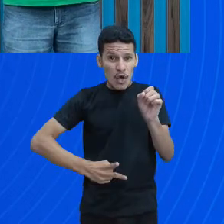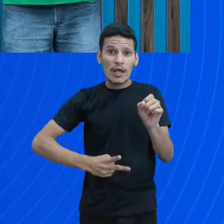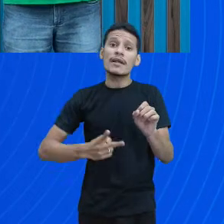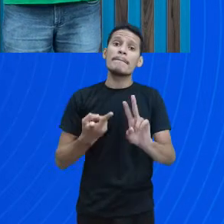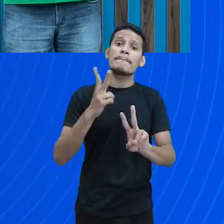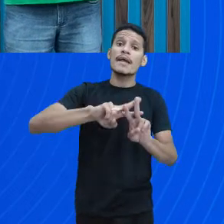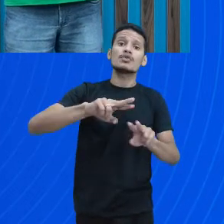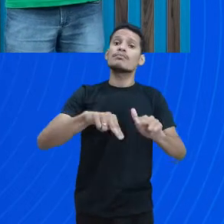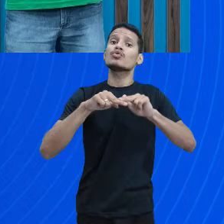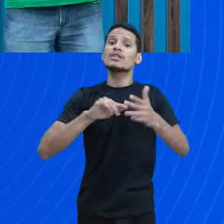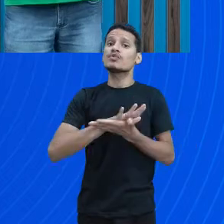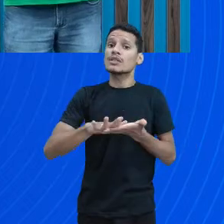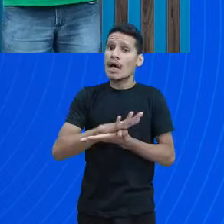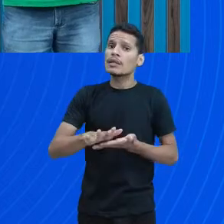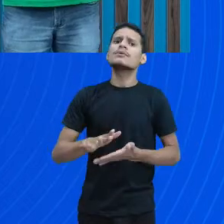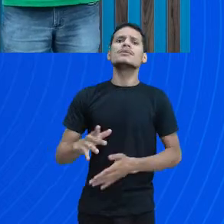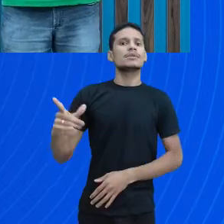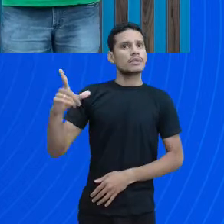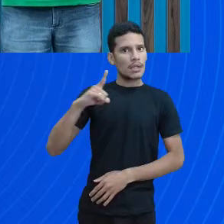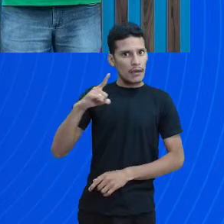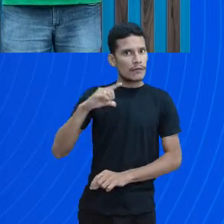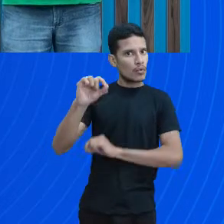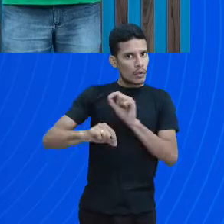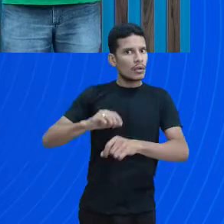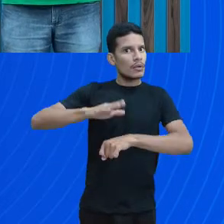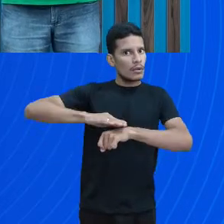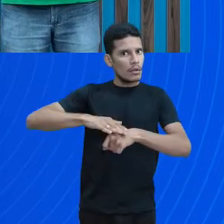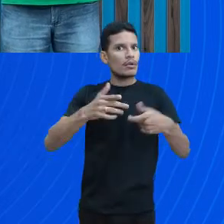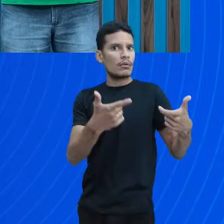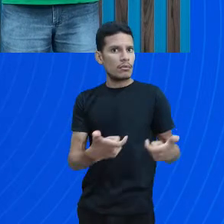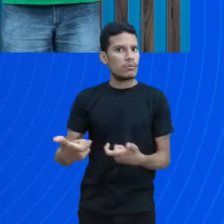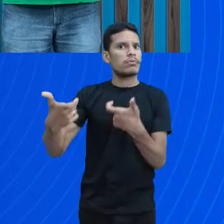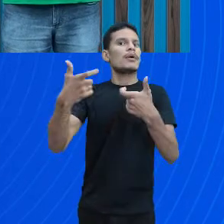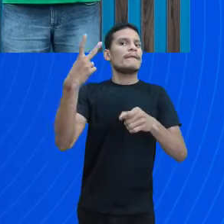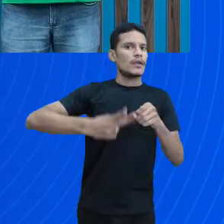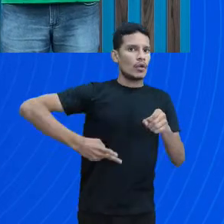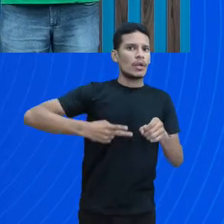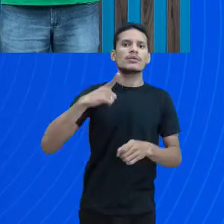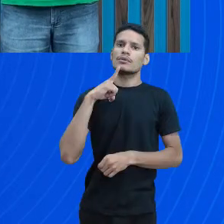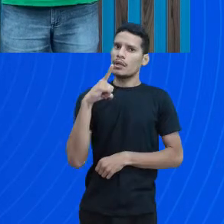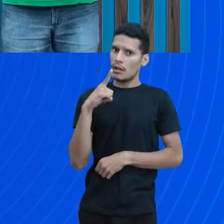algum. Então, isso acabou virando realmente um verdadeiro ciclo de violência, né,